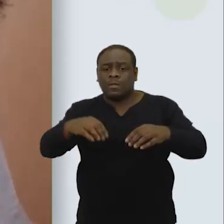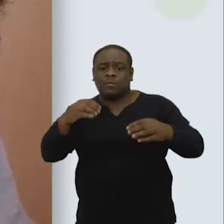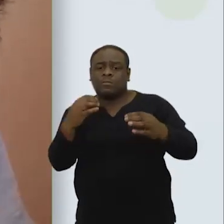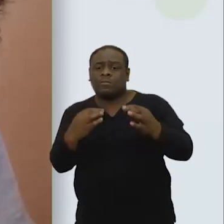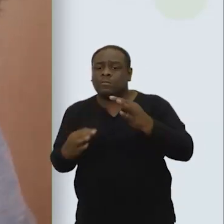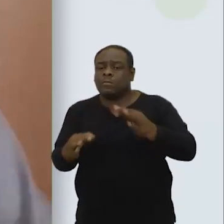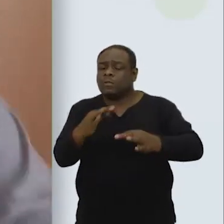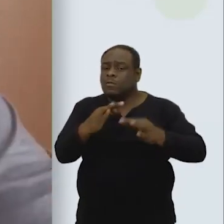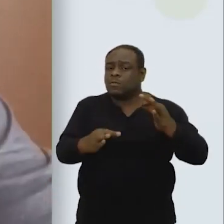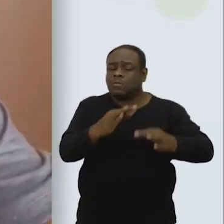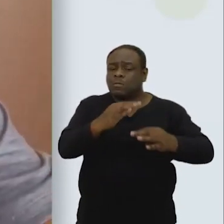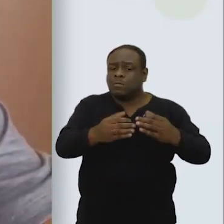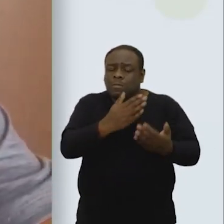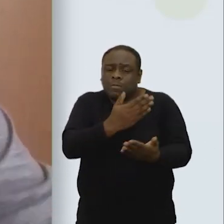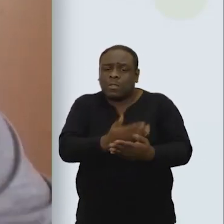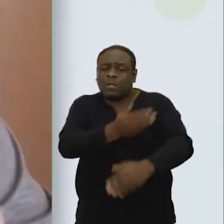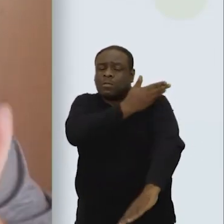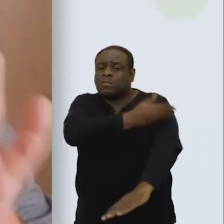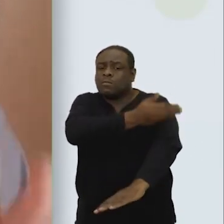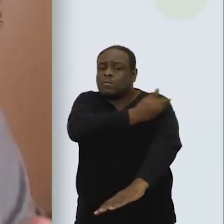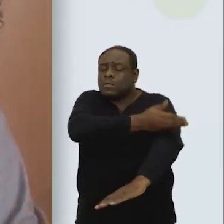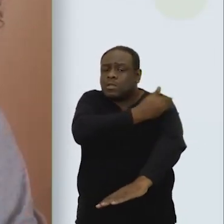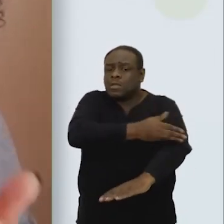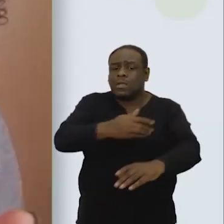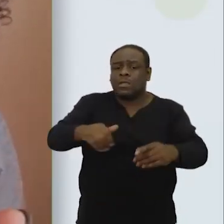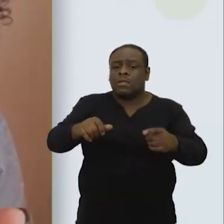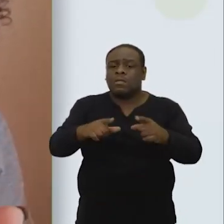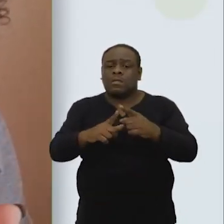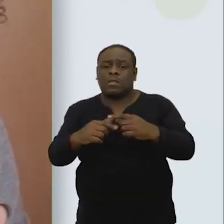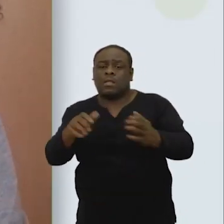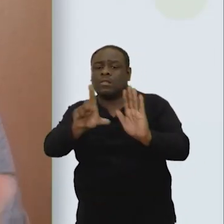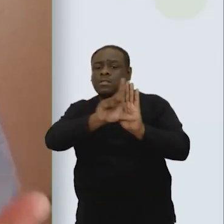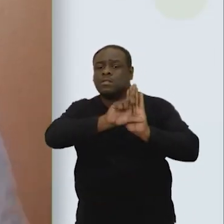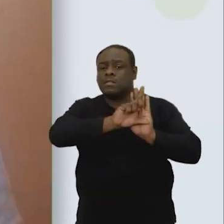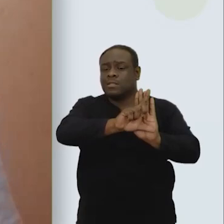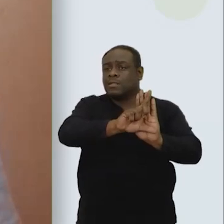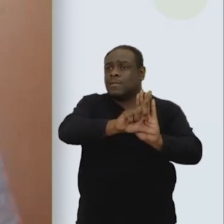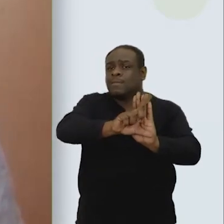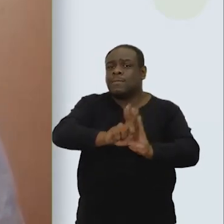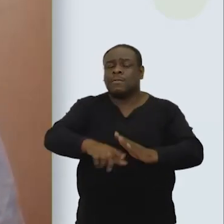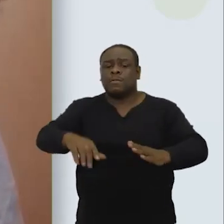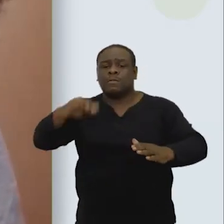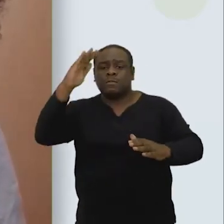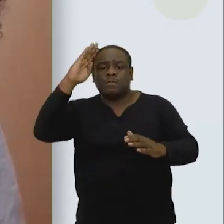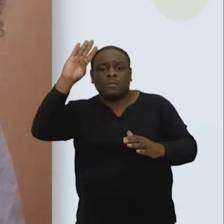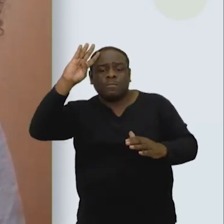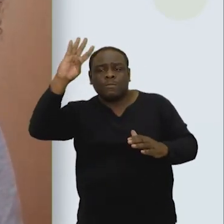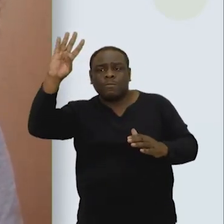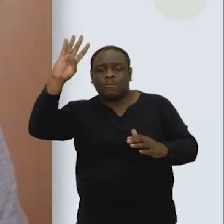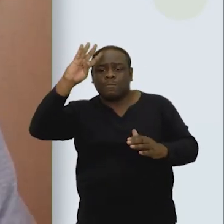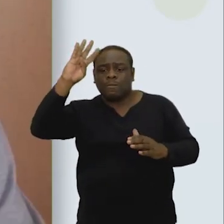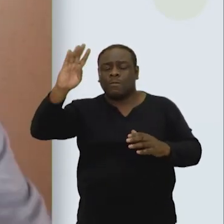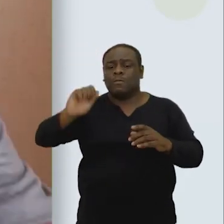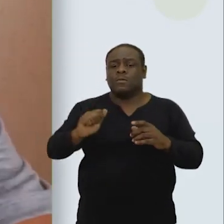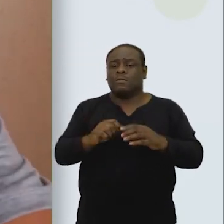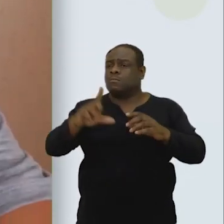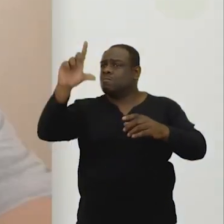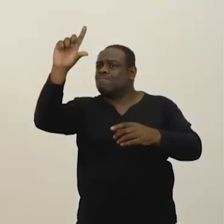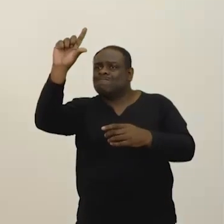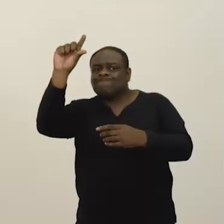esforço praticada, e sentida além da teoria. Afinal, sem essa de